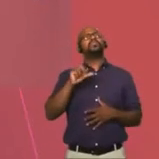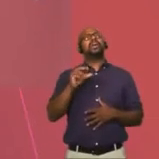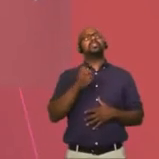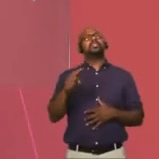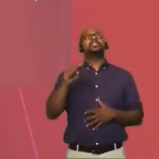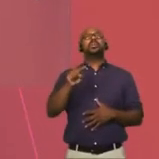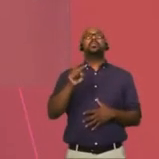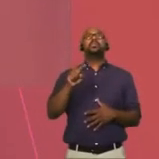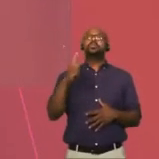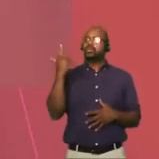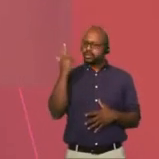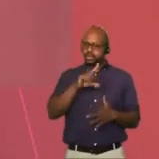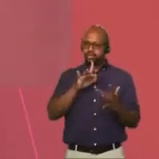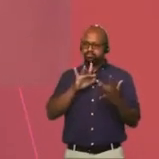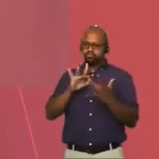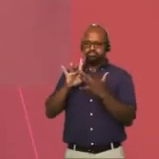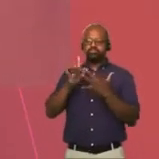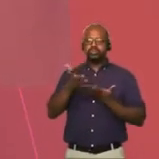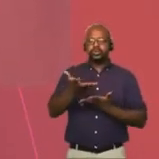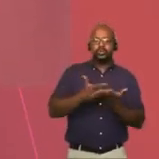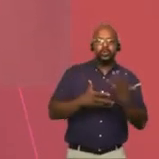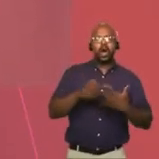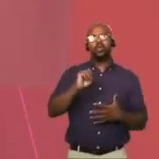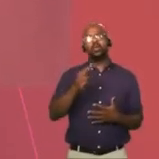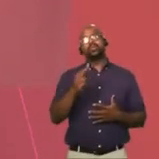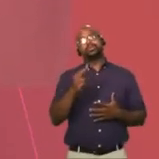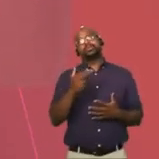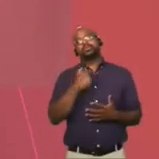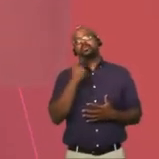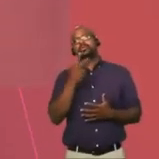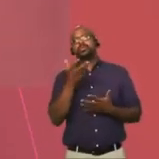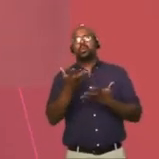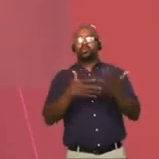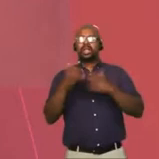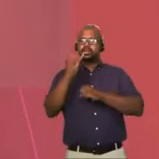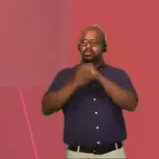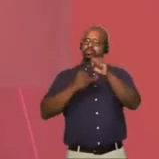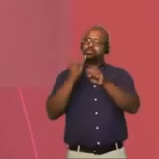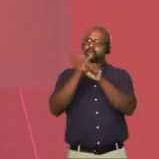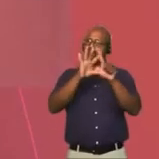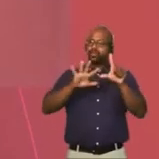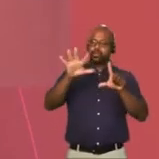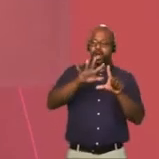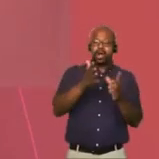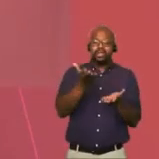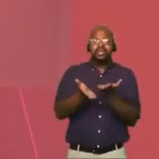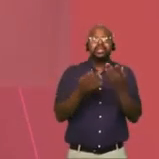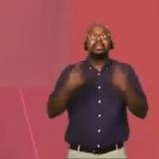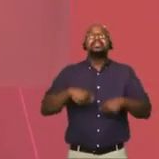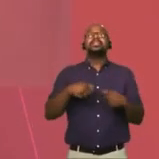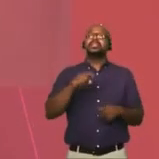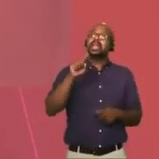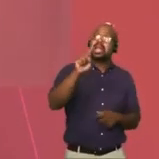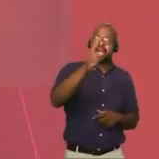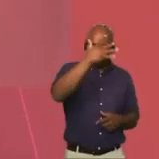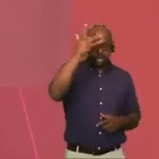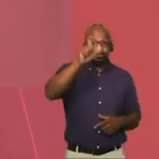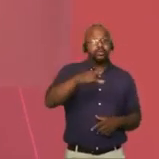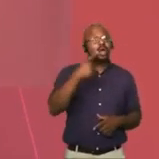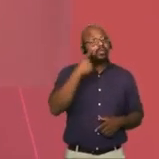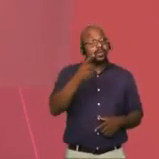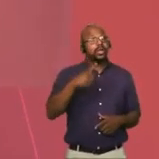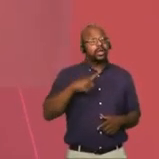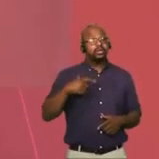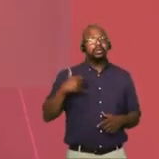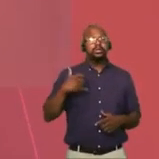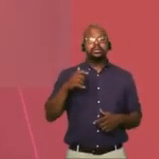consegue passar no contato pessoal ou se não for possível um contato virtual atendendo a necessidade aquela pessoa repara que eu